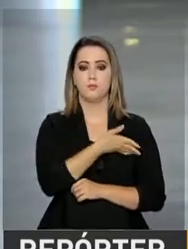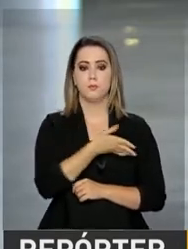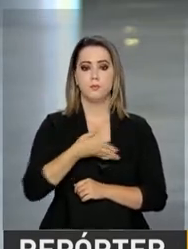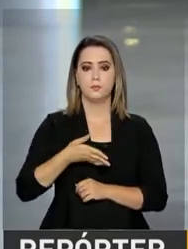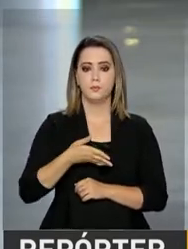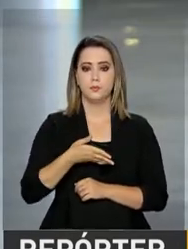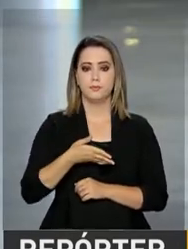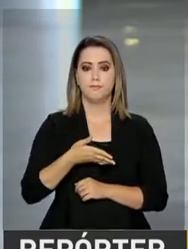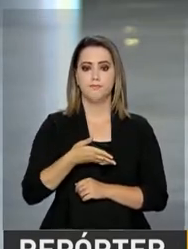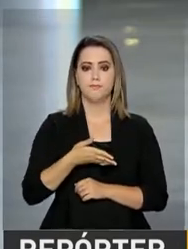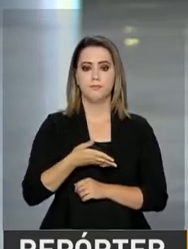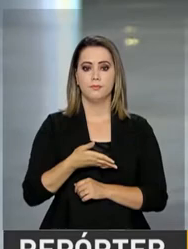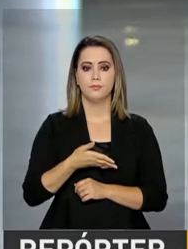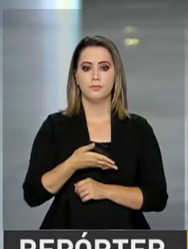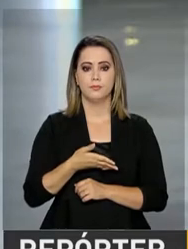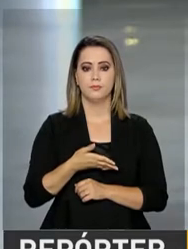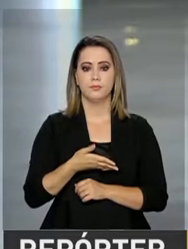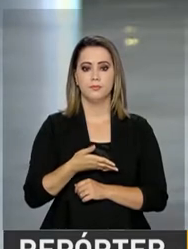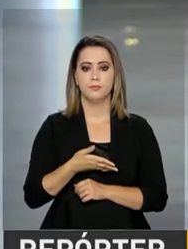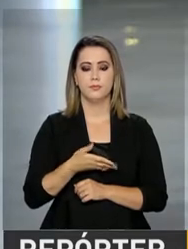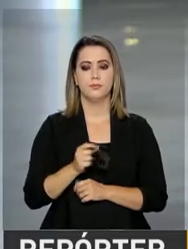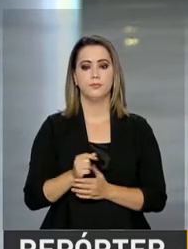internet no endereço eletrônico